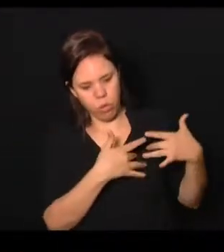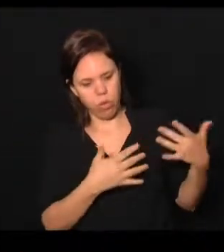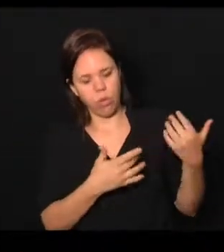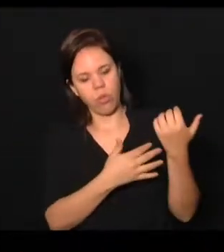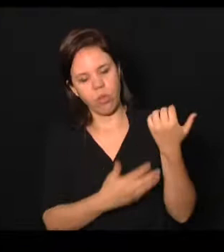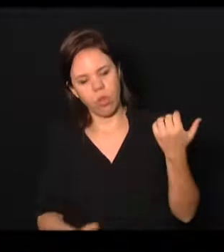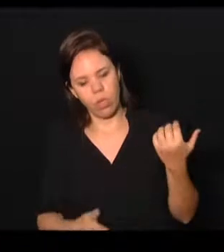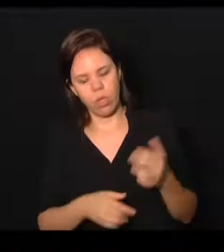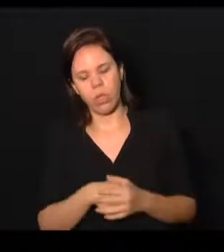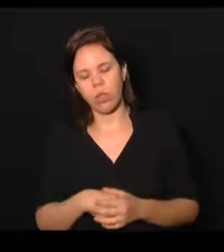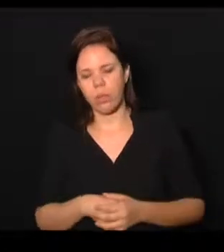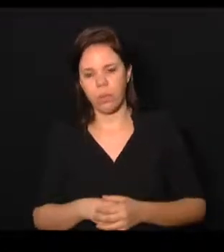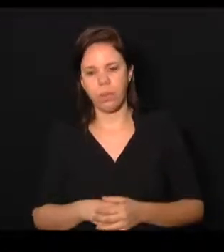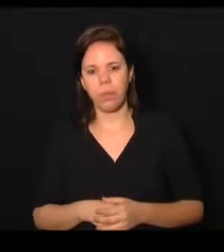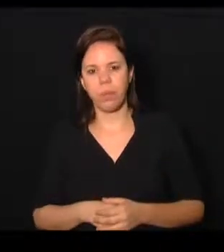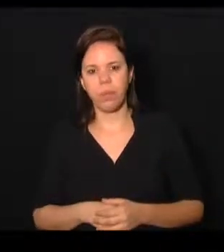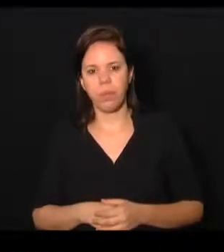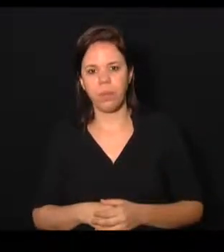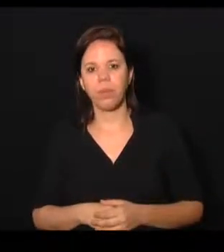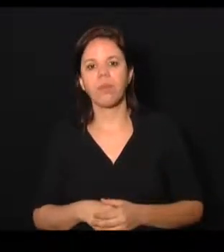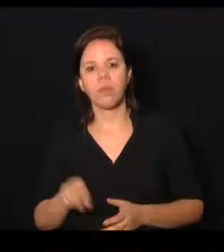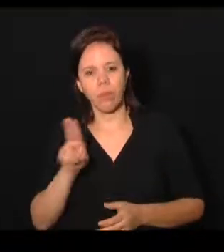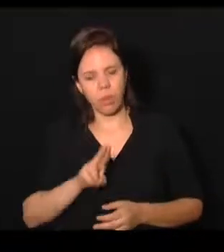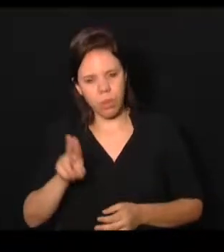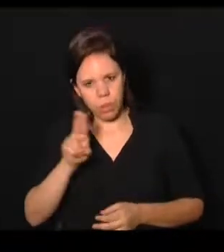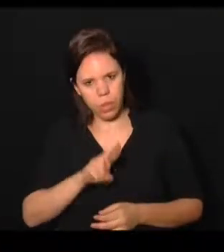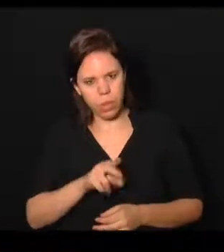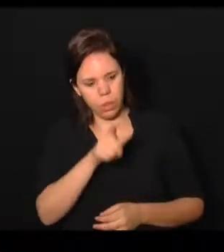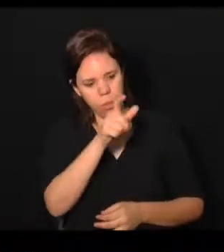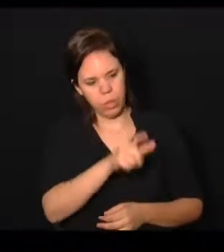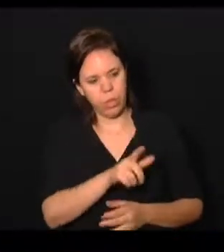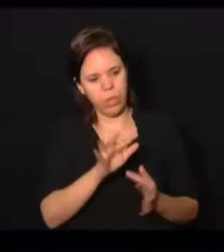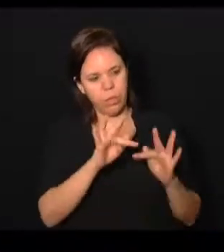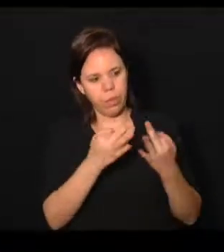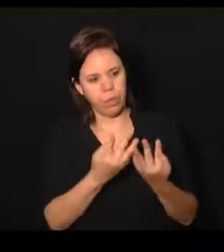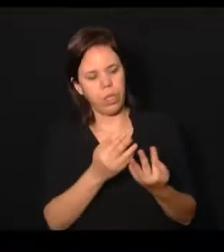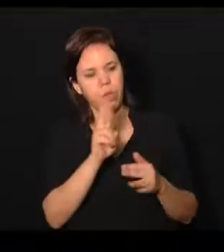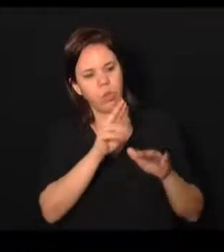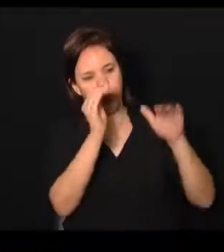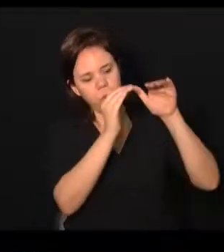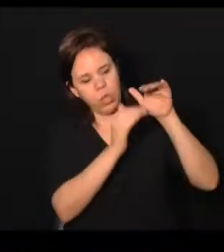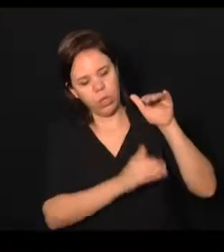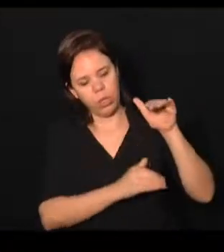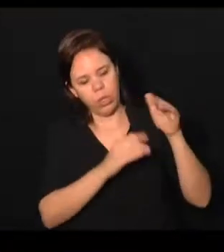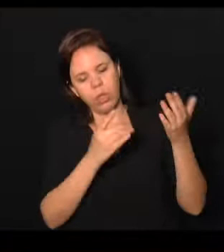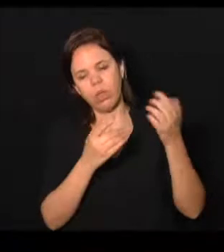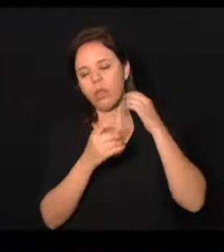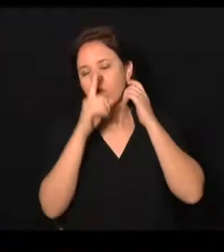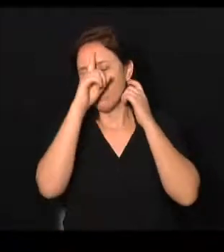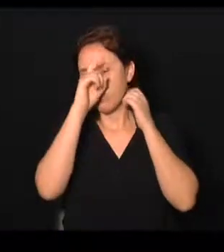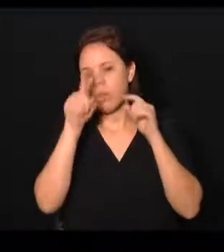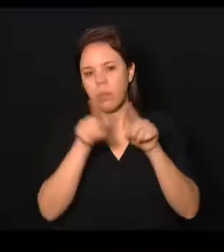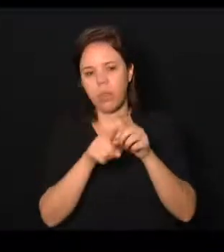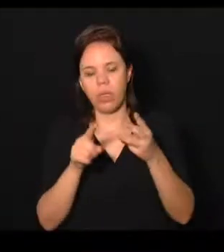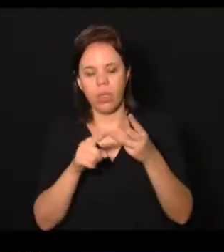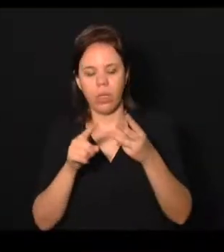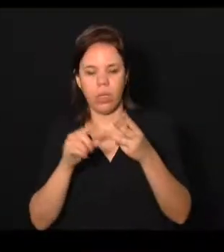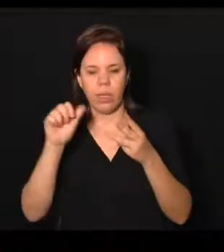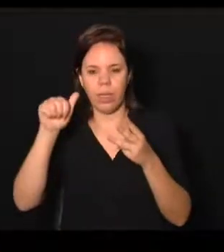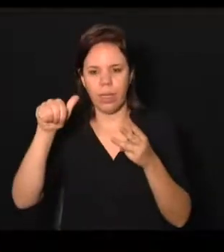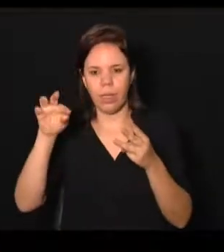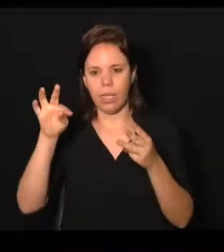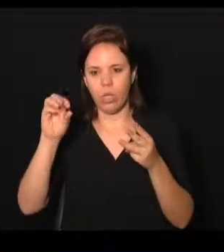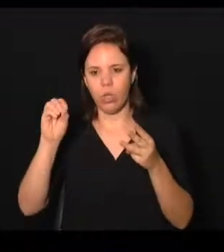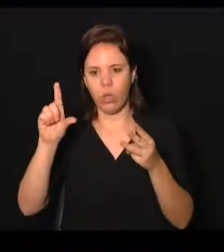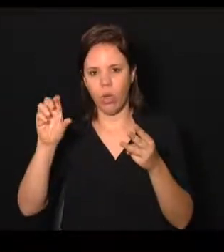vai fazer a reposição desse sangue utilizado no estoque do banco de sangue. E a doação autóloga, que é aquela quando eu vou